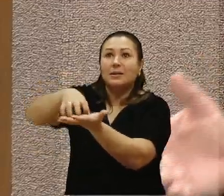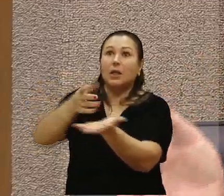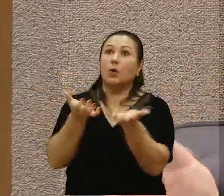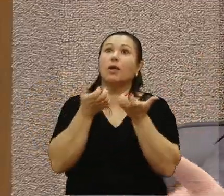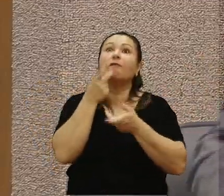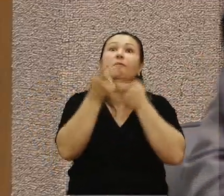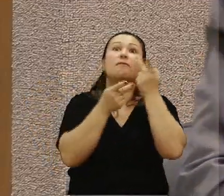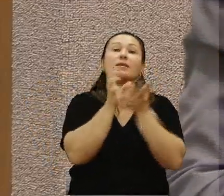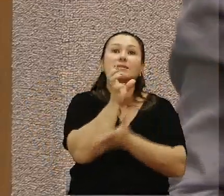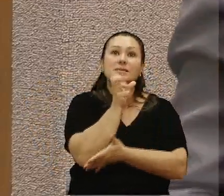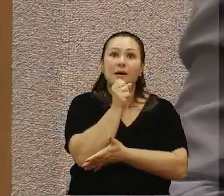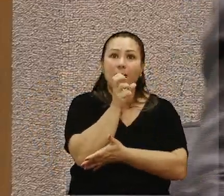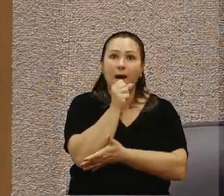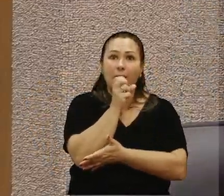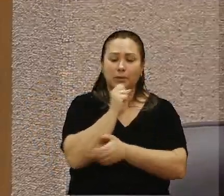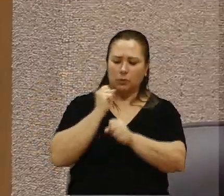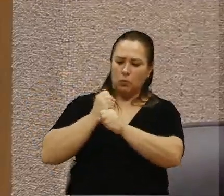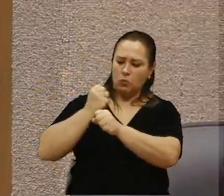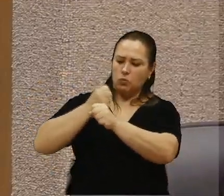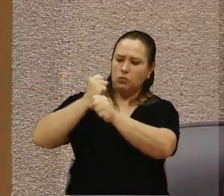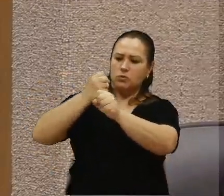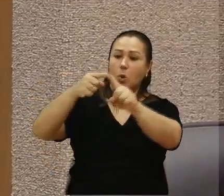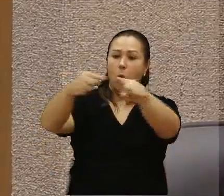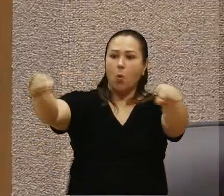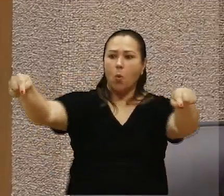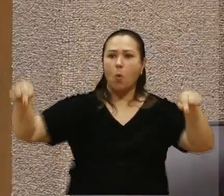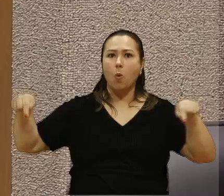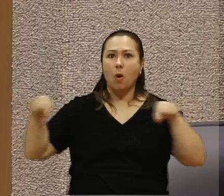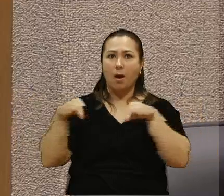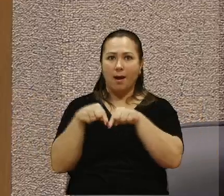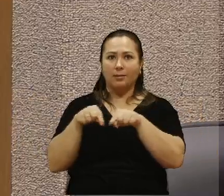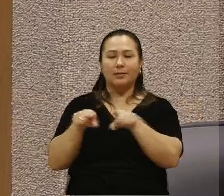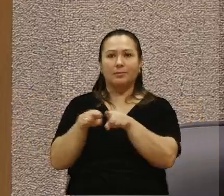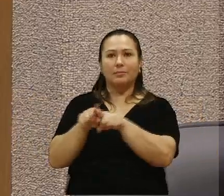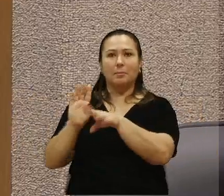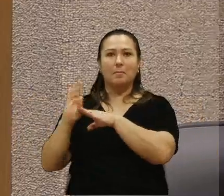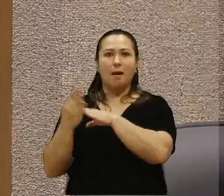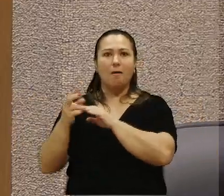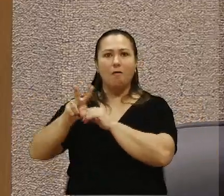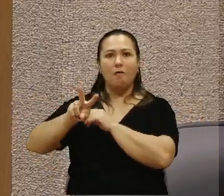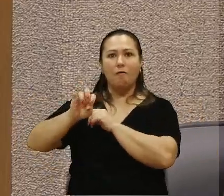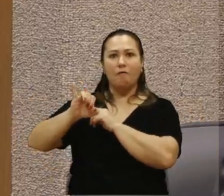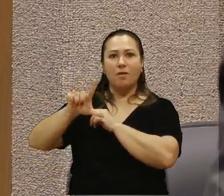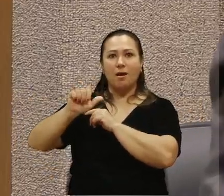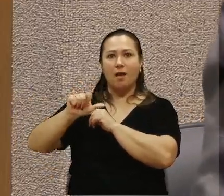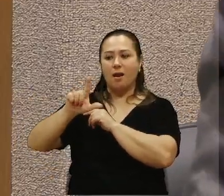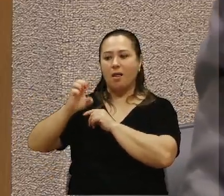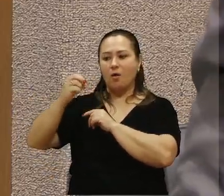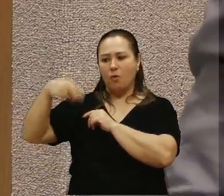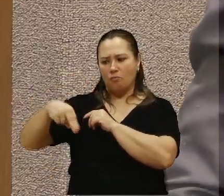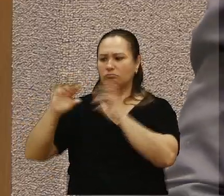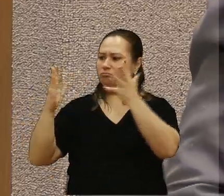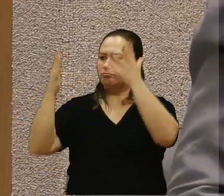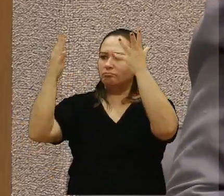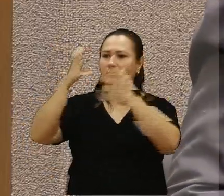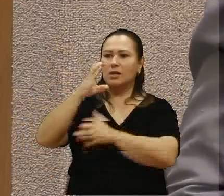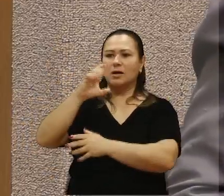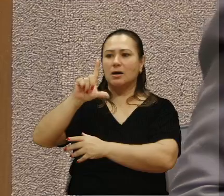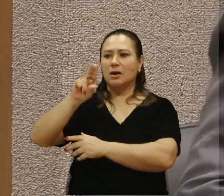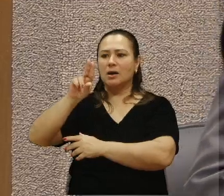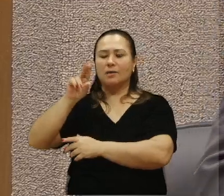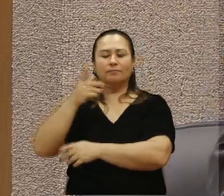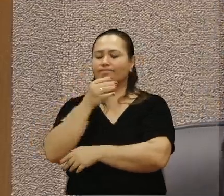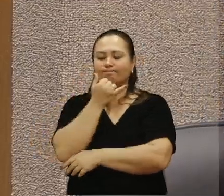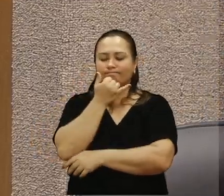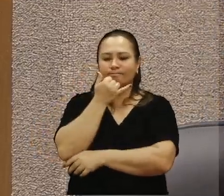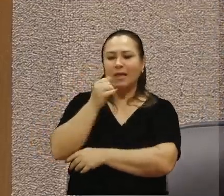é saúde, né? Construção de uma quadra é saúde, no Vila Leão. Então, quero parabenizar a Cleuzinha, a Dalvinha,